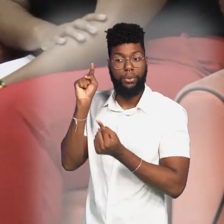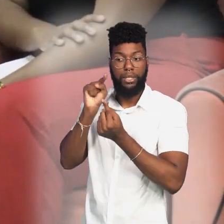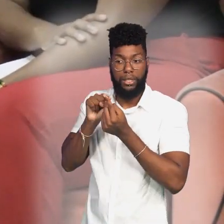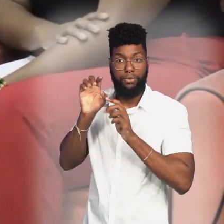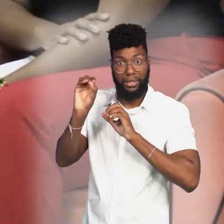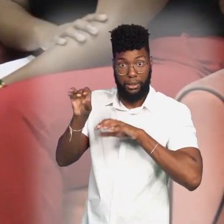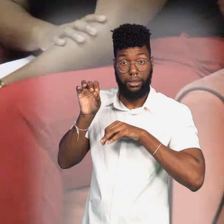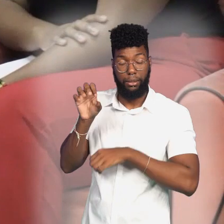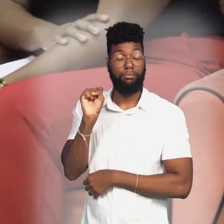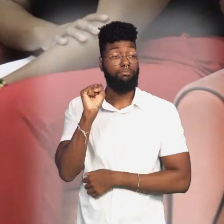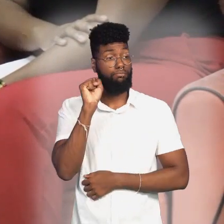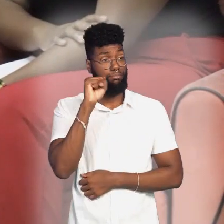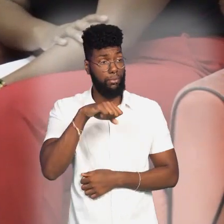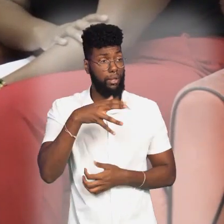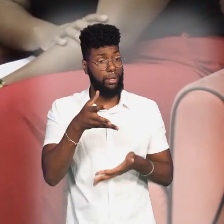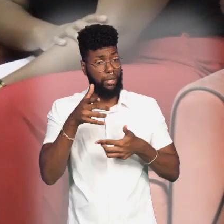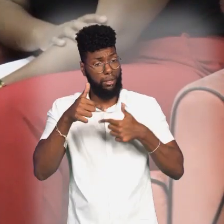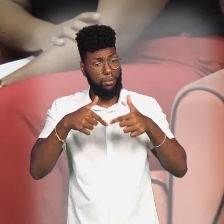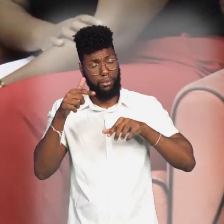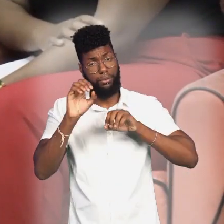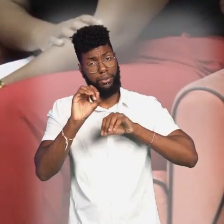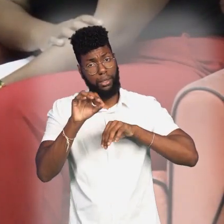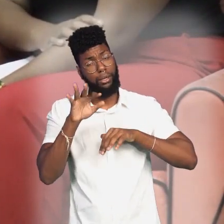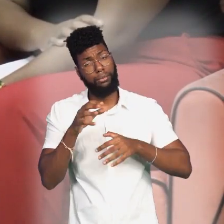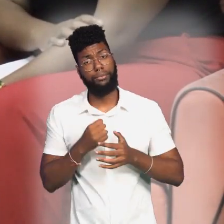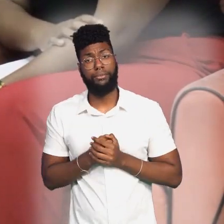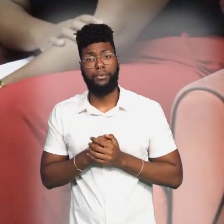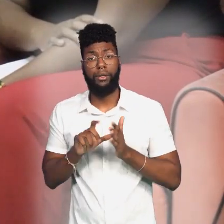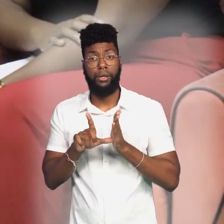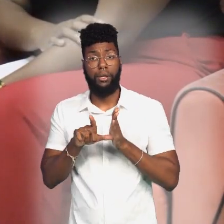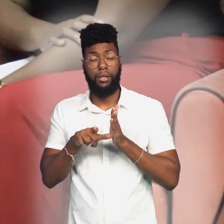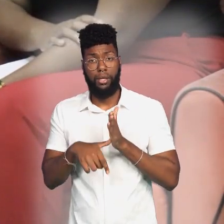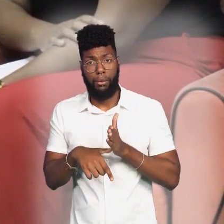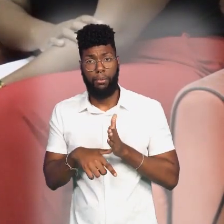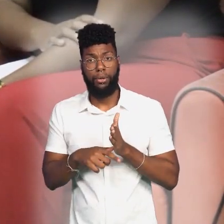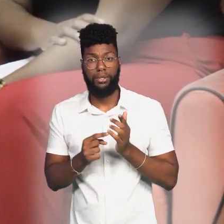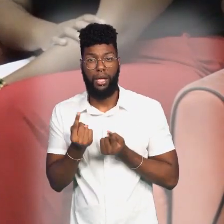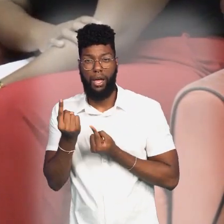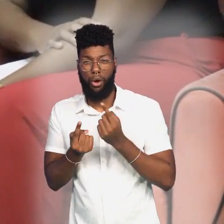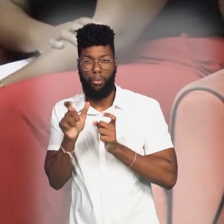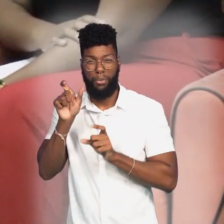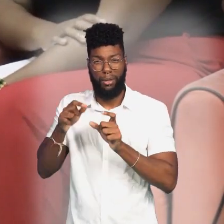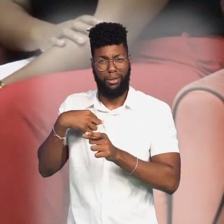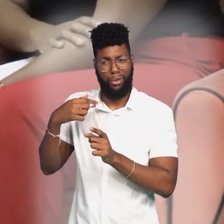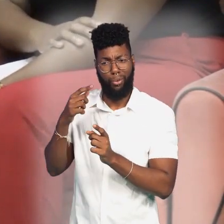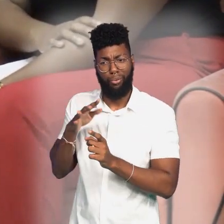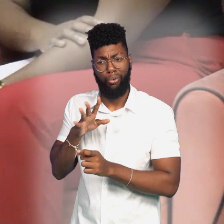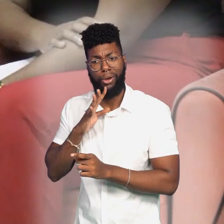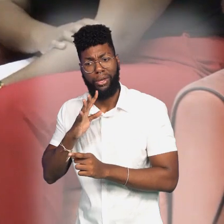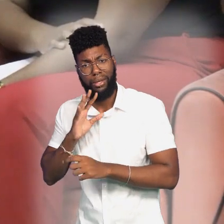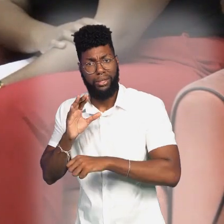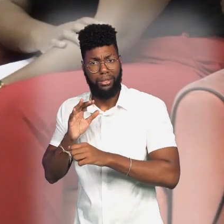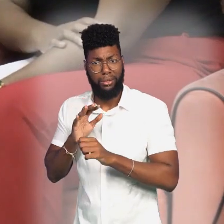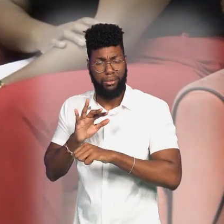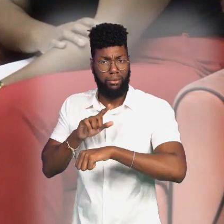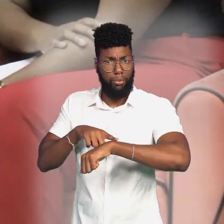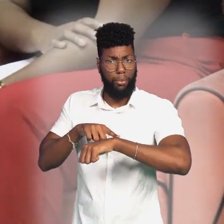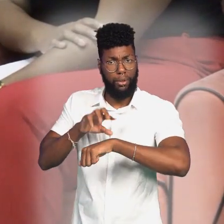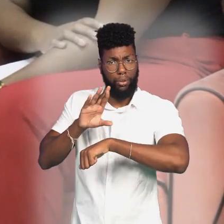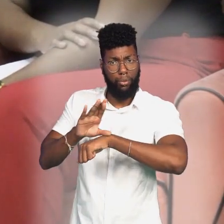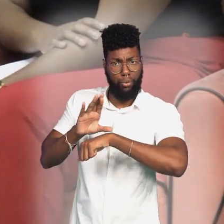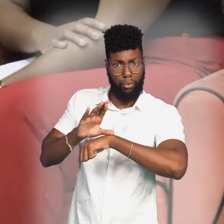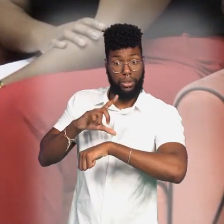E aí, daqui a pouco, alunos que eu conheci durante o curso lá estavam morando em